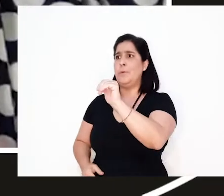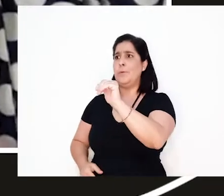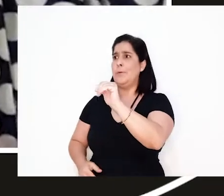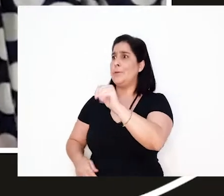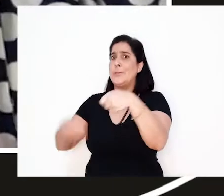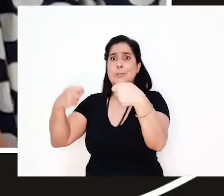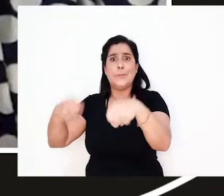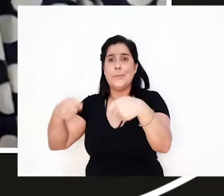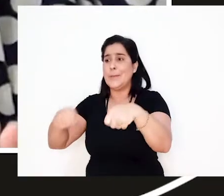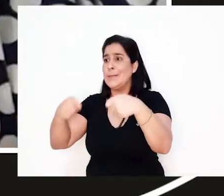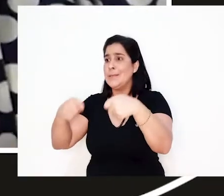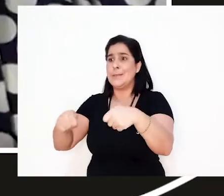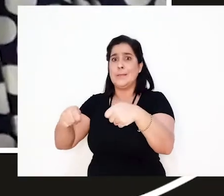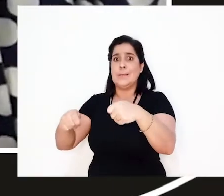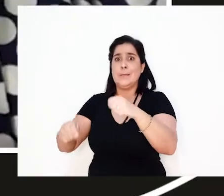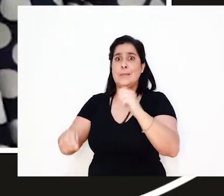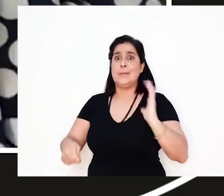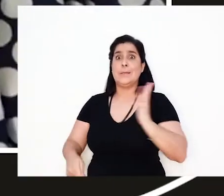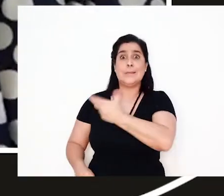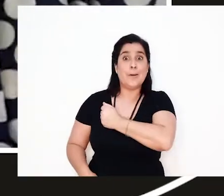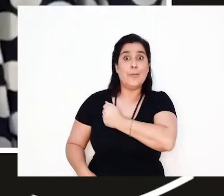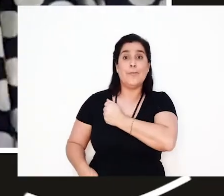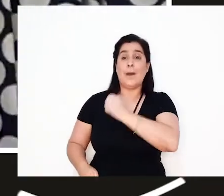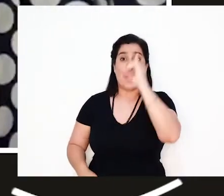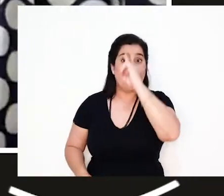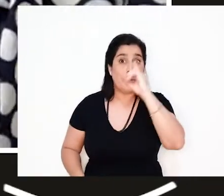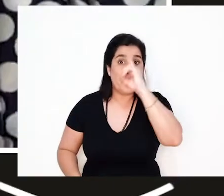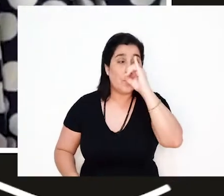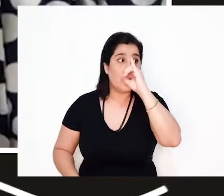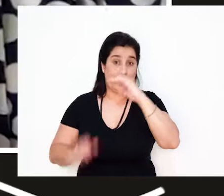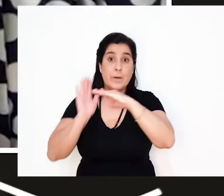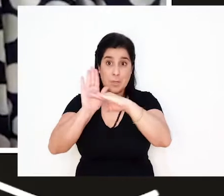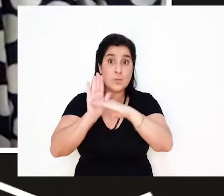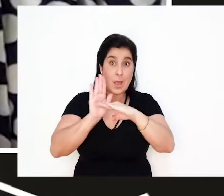a enchente tá carregando os porcos, vamos acudir? Vamos.